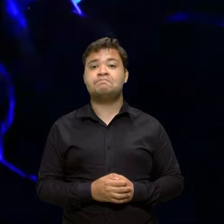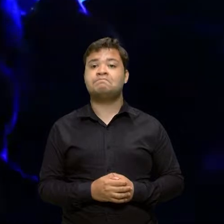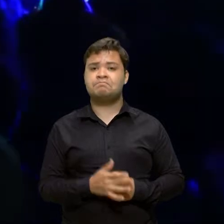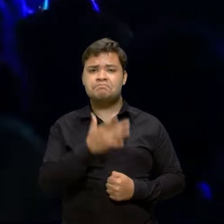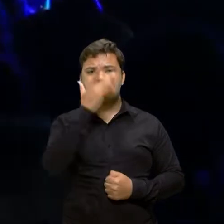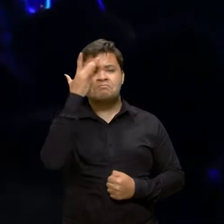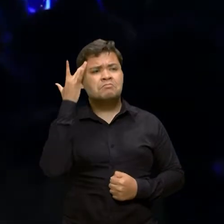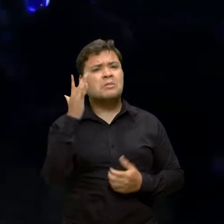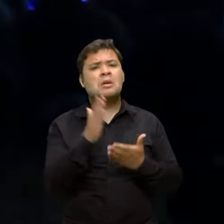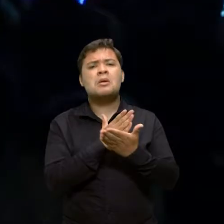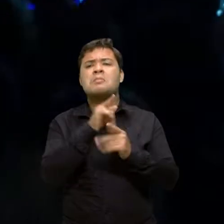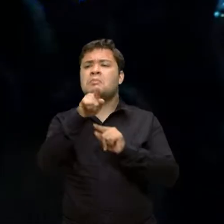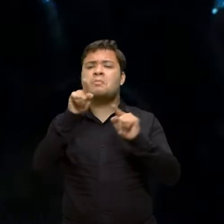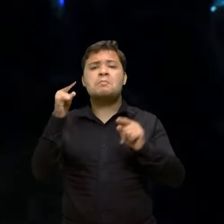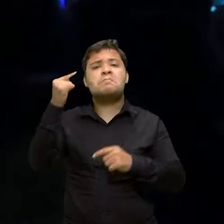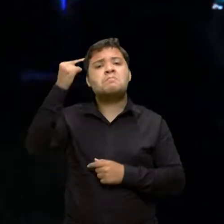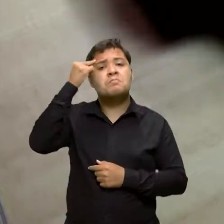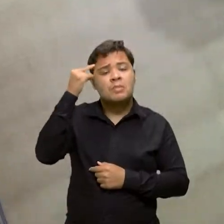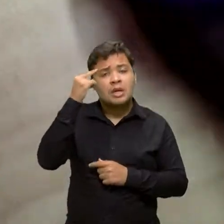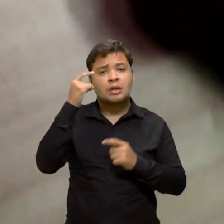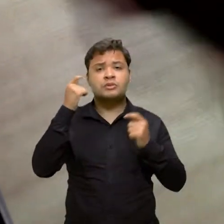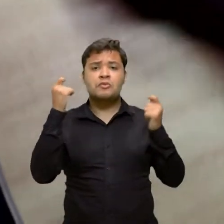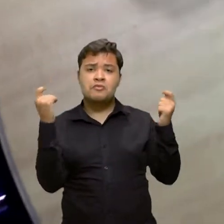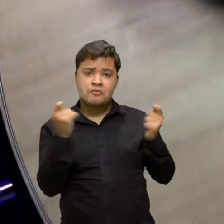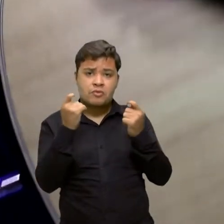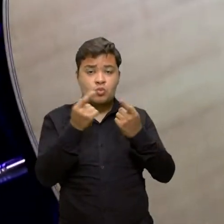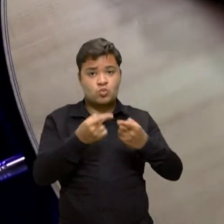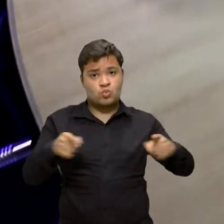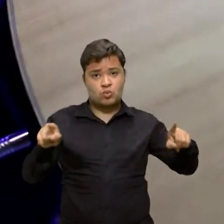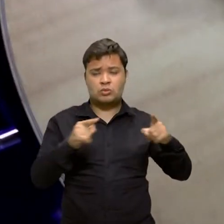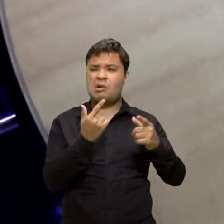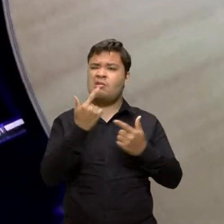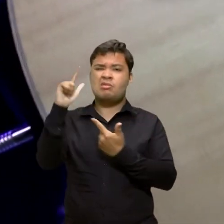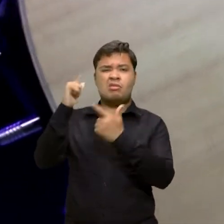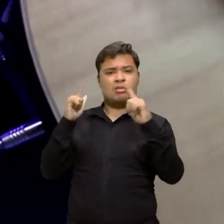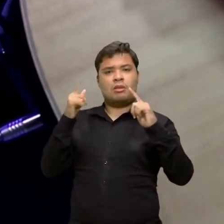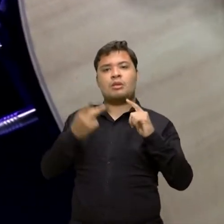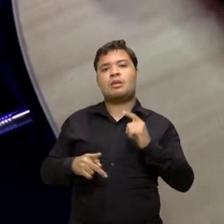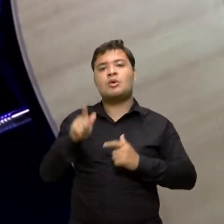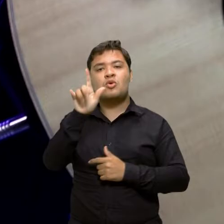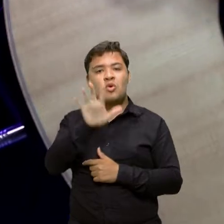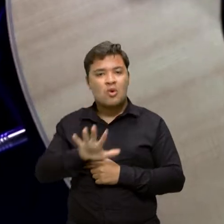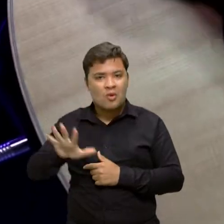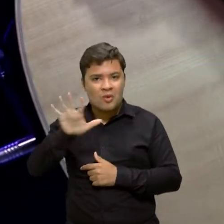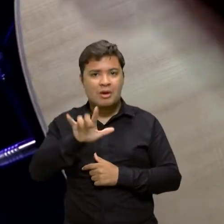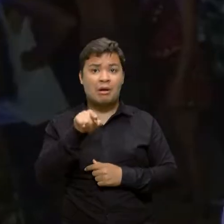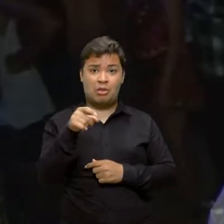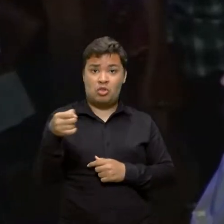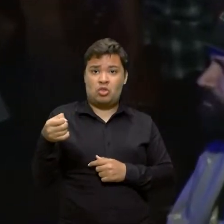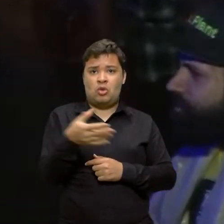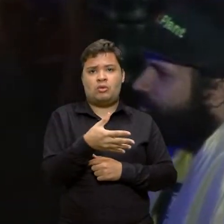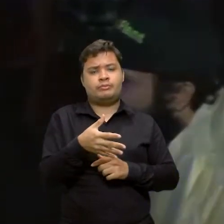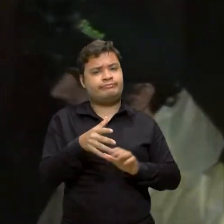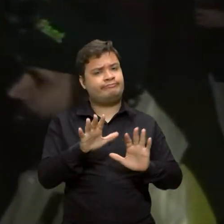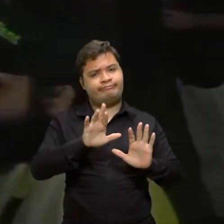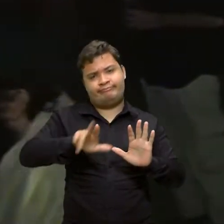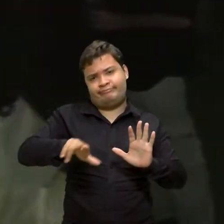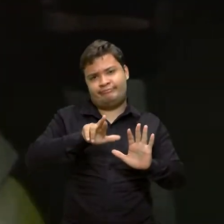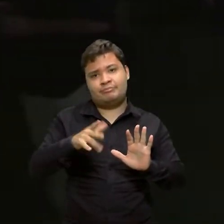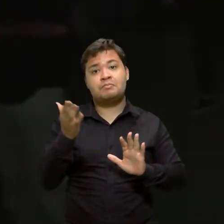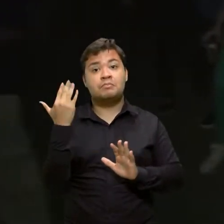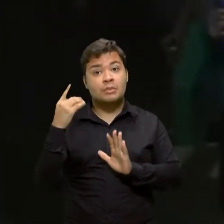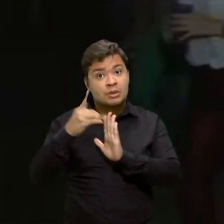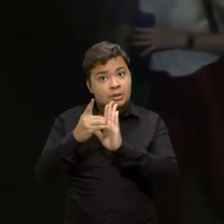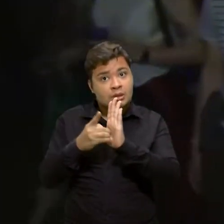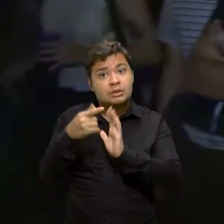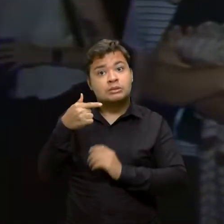Se engana quem acha que o cenário de festivais de música alternativa em Goiás é recente. Na década de 70,